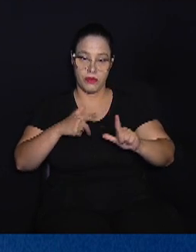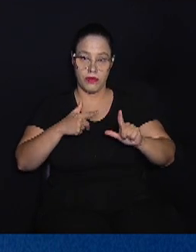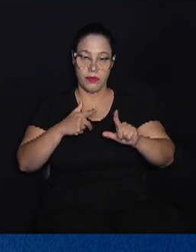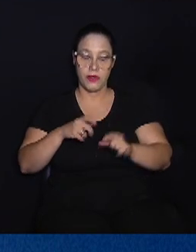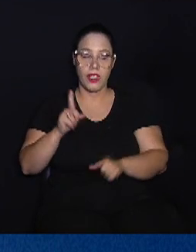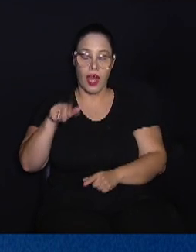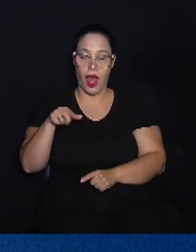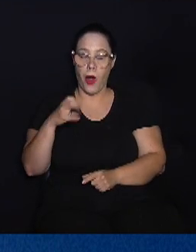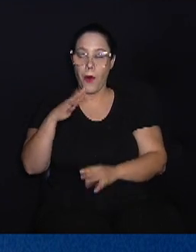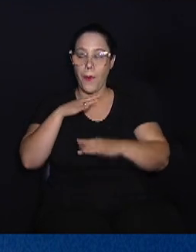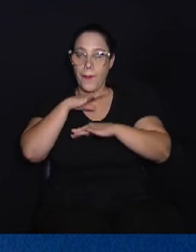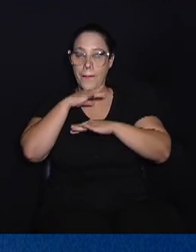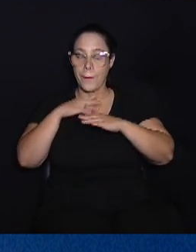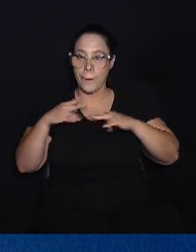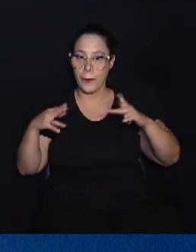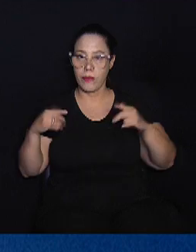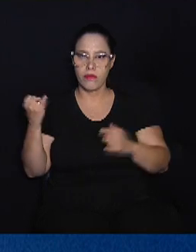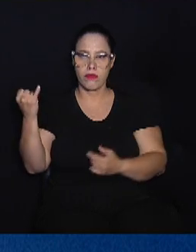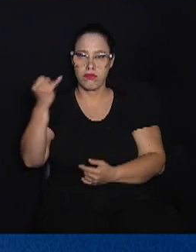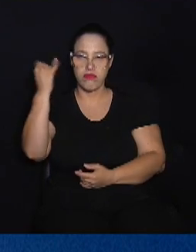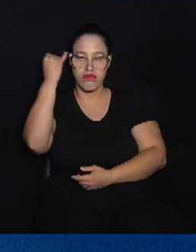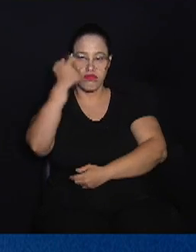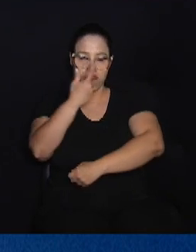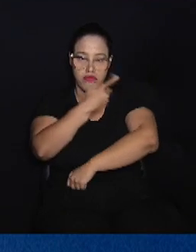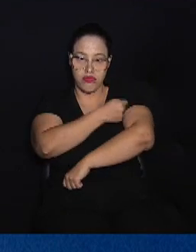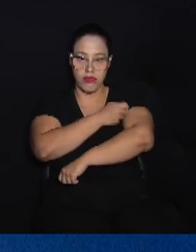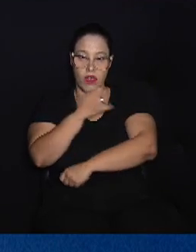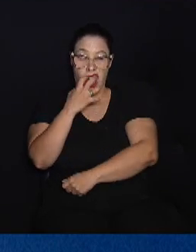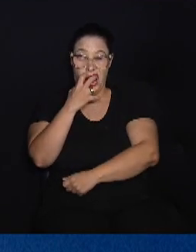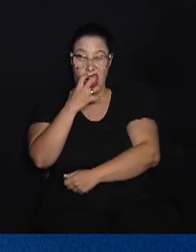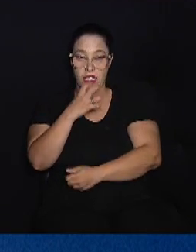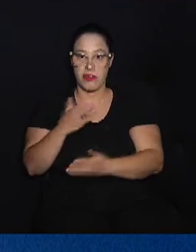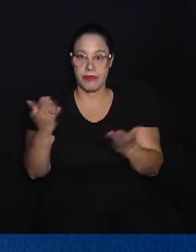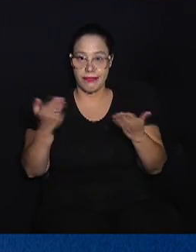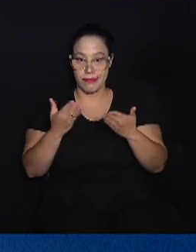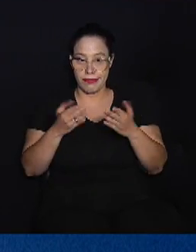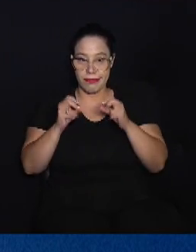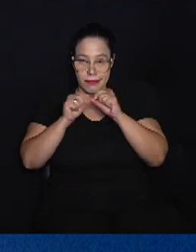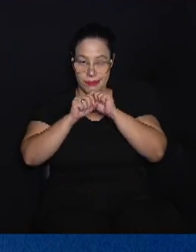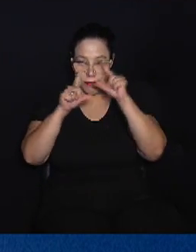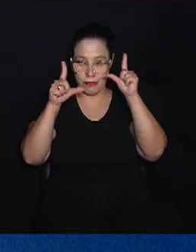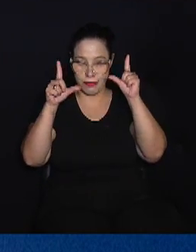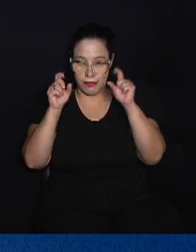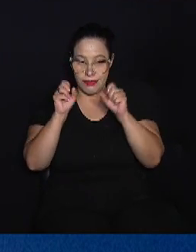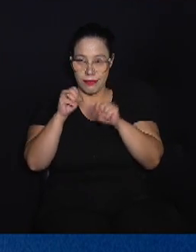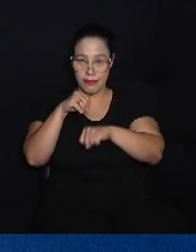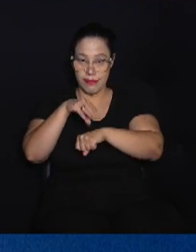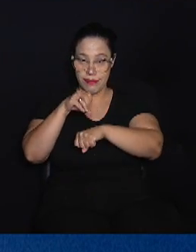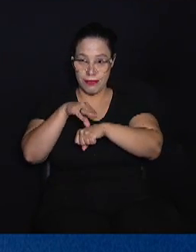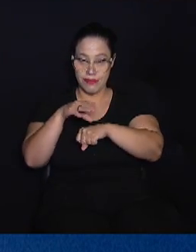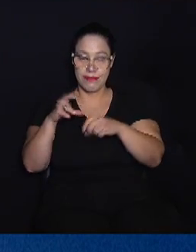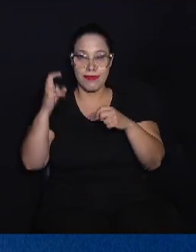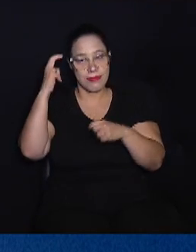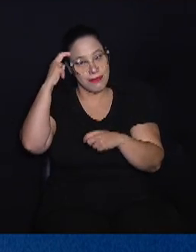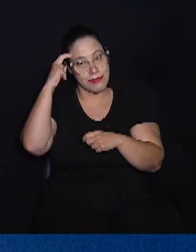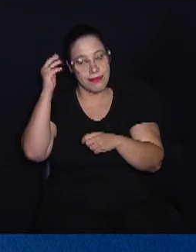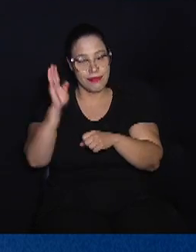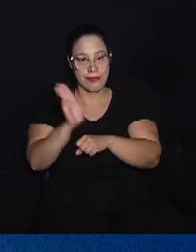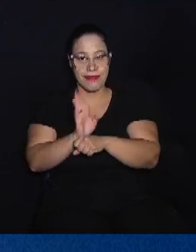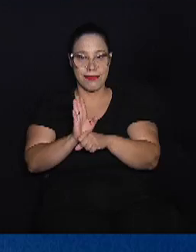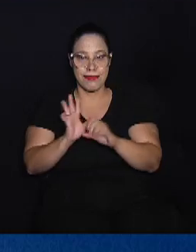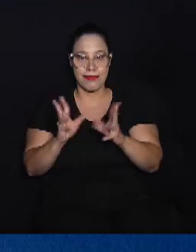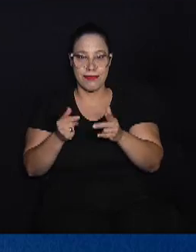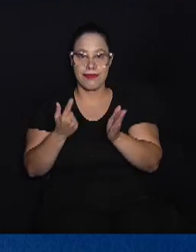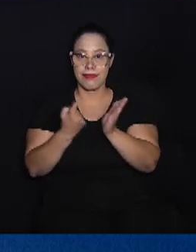El Bicho, a importância da vacinação contra a raiva. E hoje fique ligado nas dicas de cultura e lazer em nossa região. É